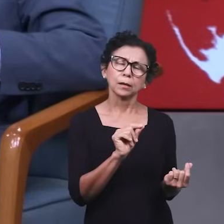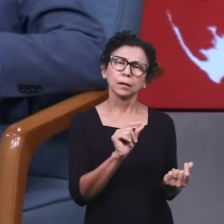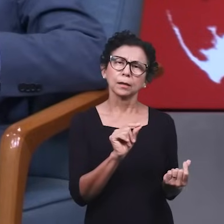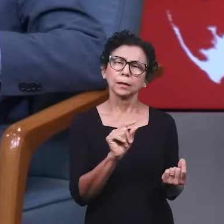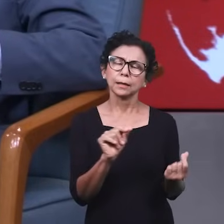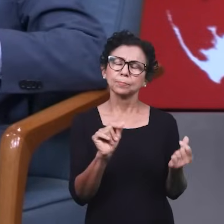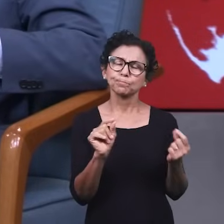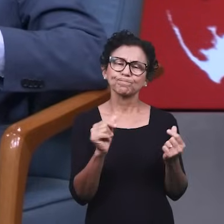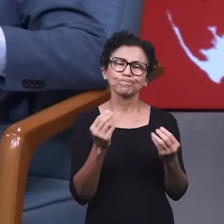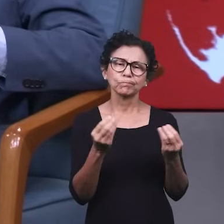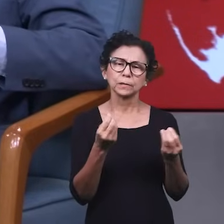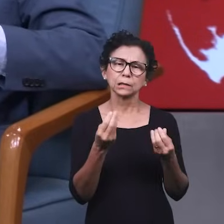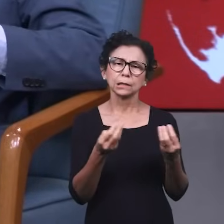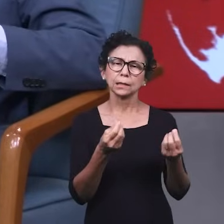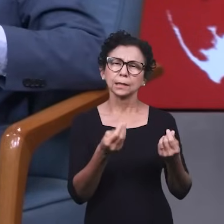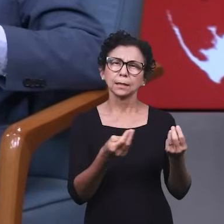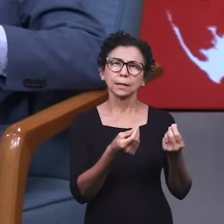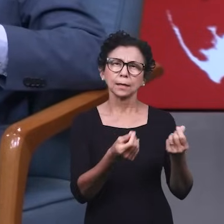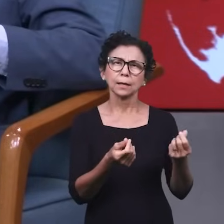nome, com essa